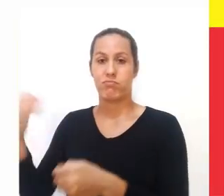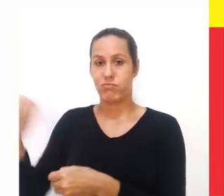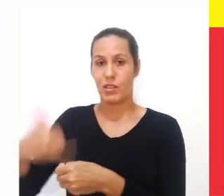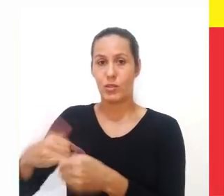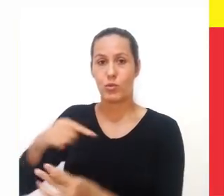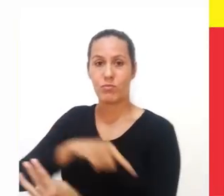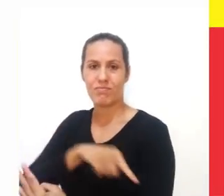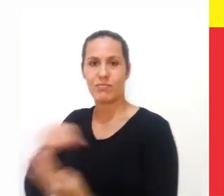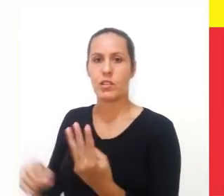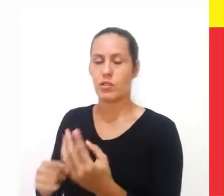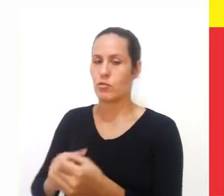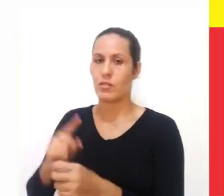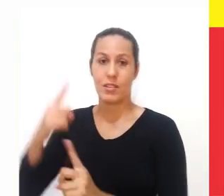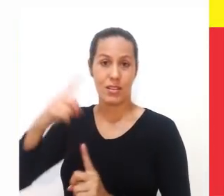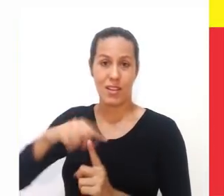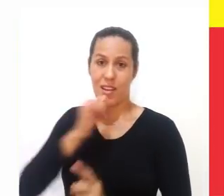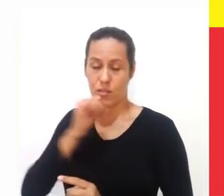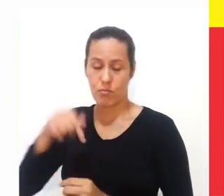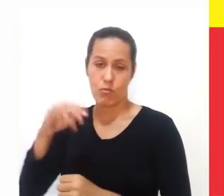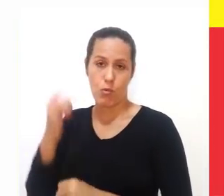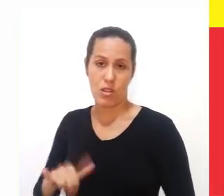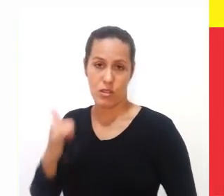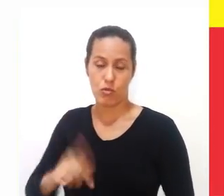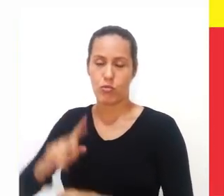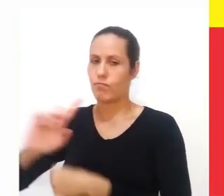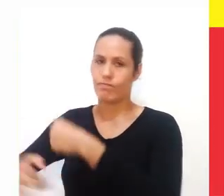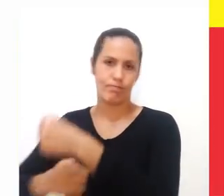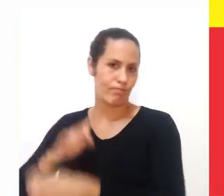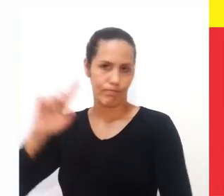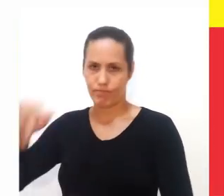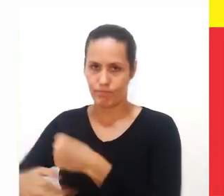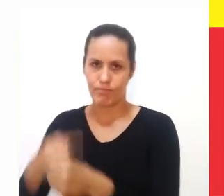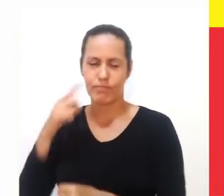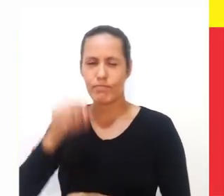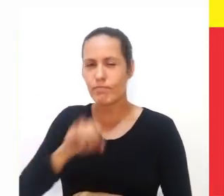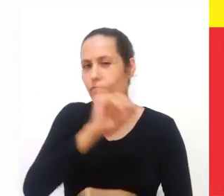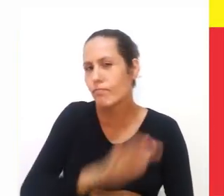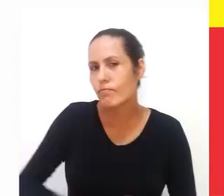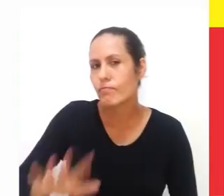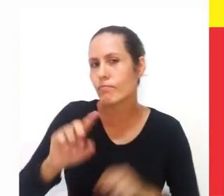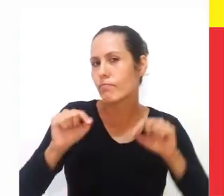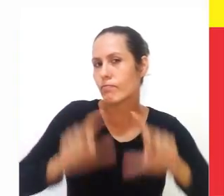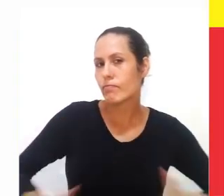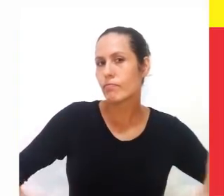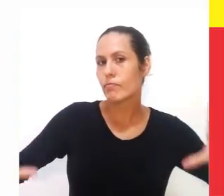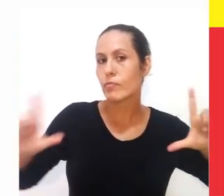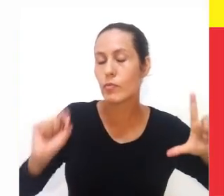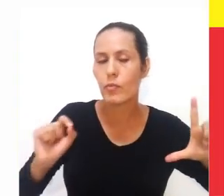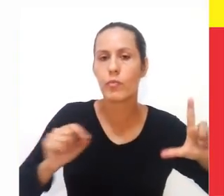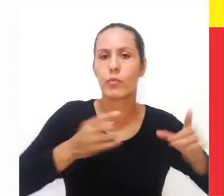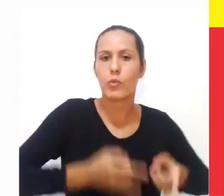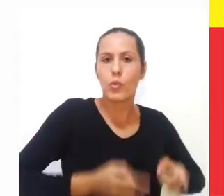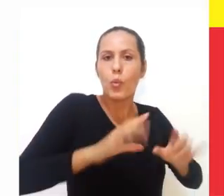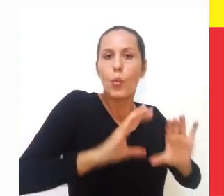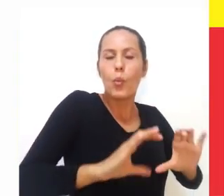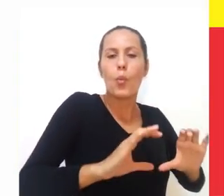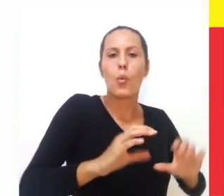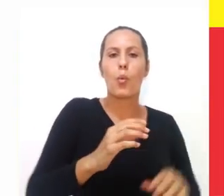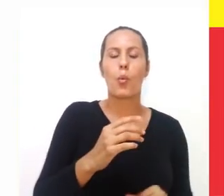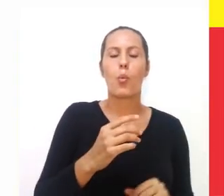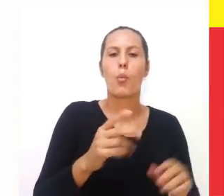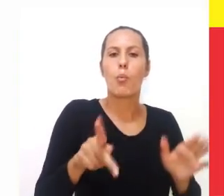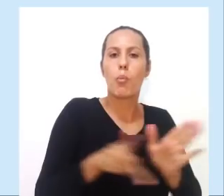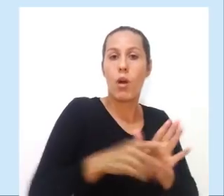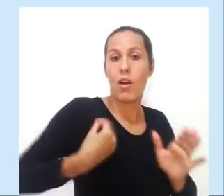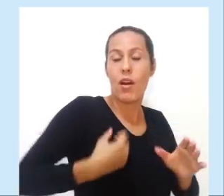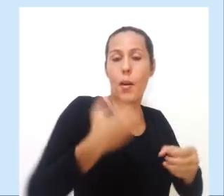energia não renováveis, certo? Então, vamos lá. Você vê aí na figura, na imagem, a plataforma de